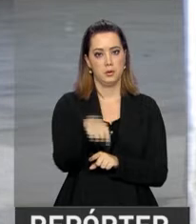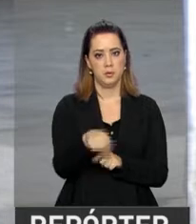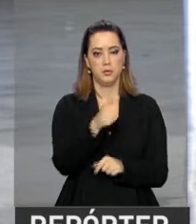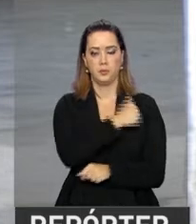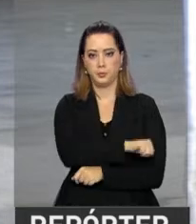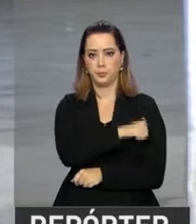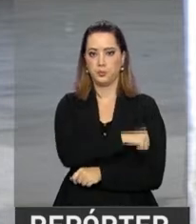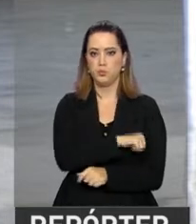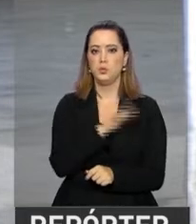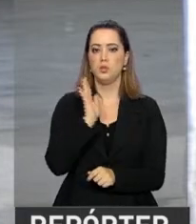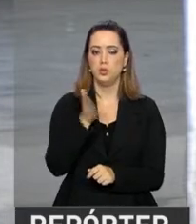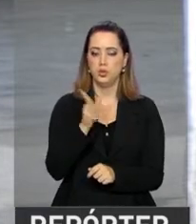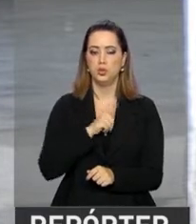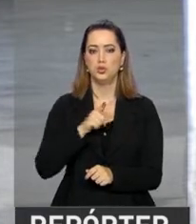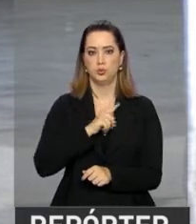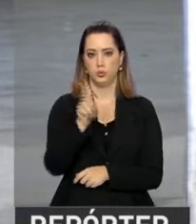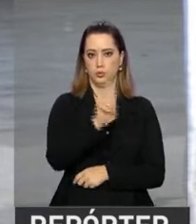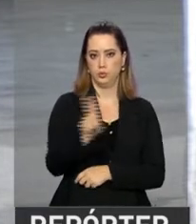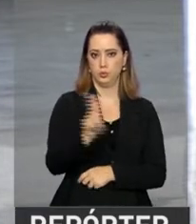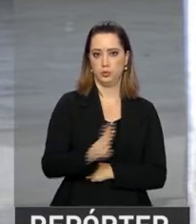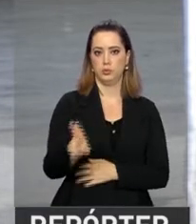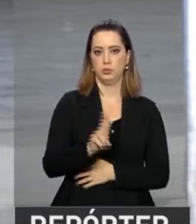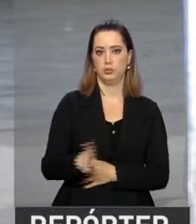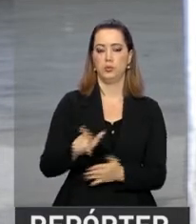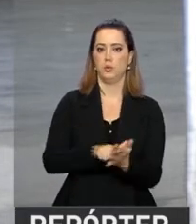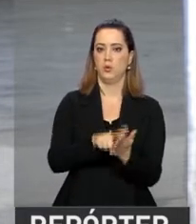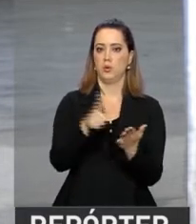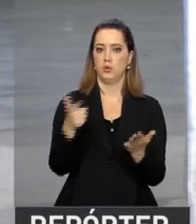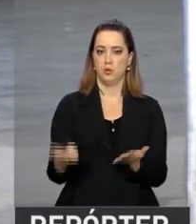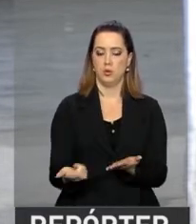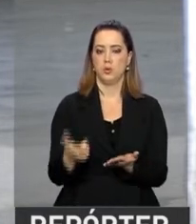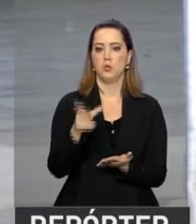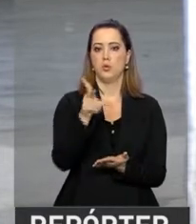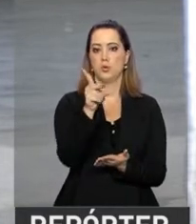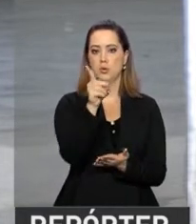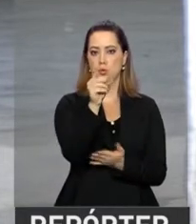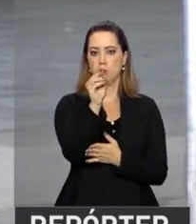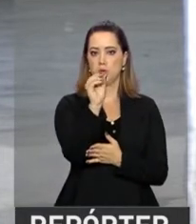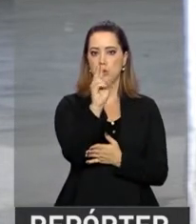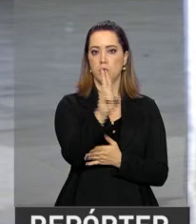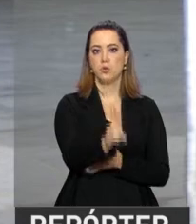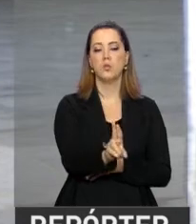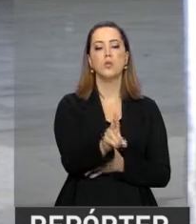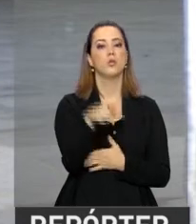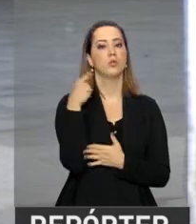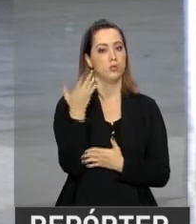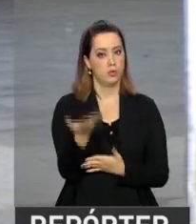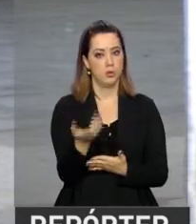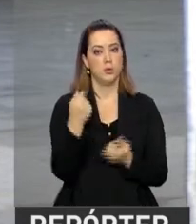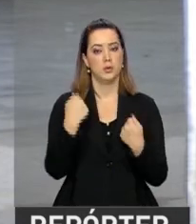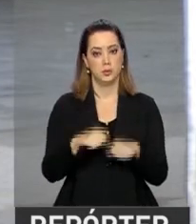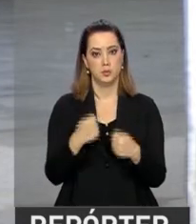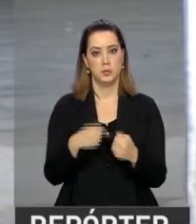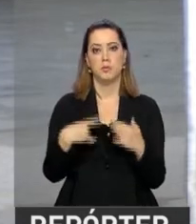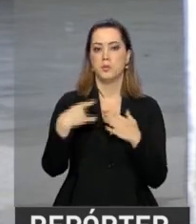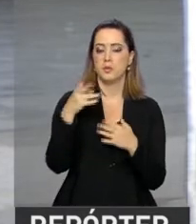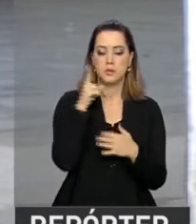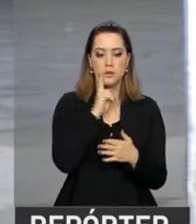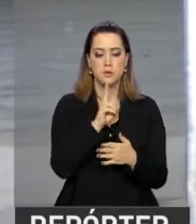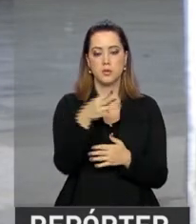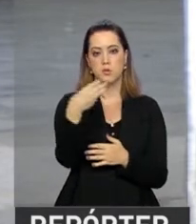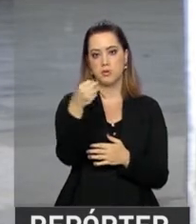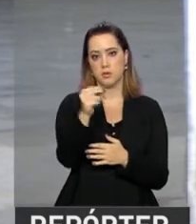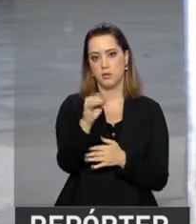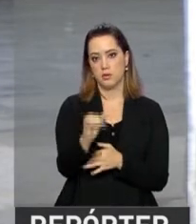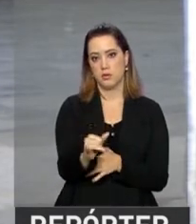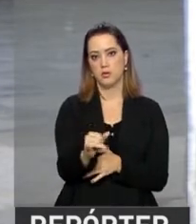relação desses atletas foi publicada no Diário Oficial da União desta sexta-feira e agora os esportistas têm um prazo de 30 dias